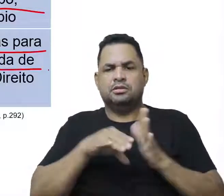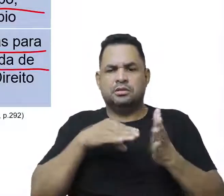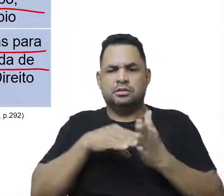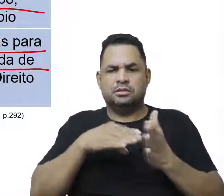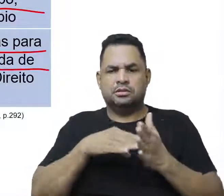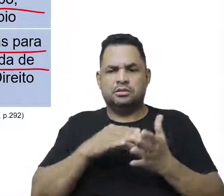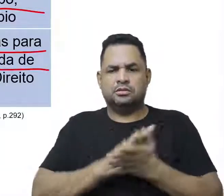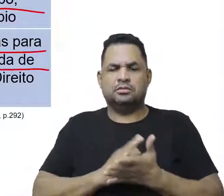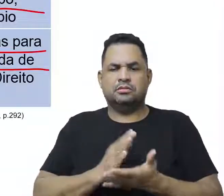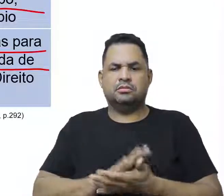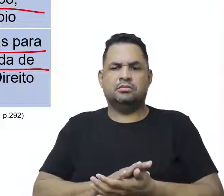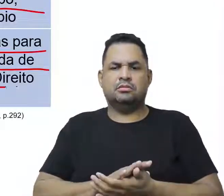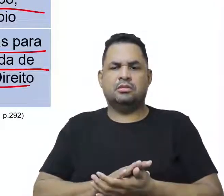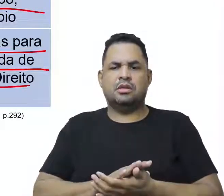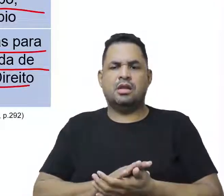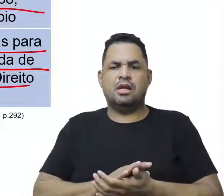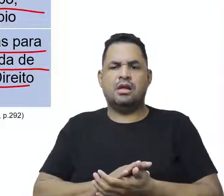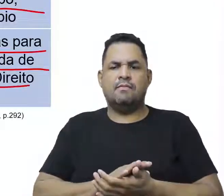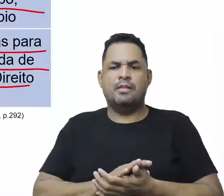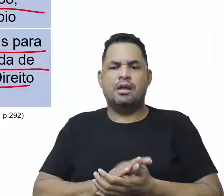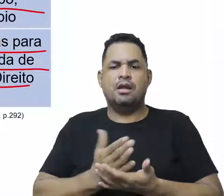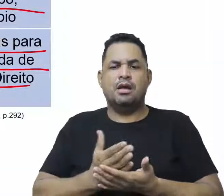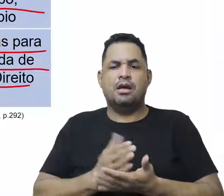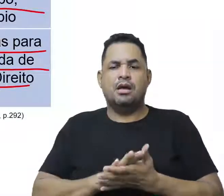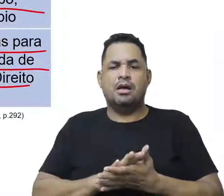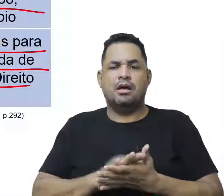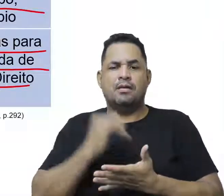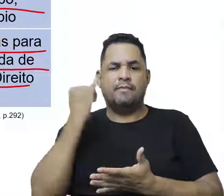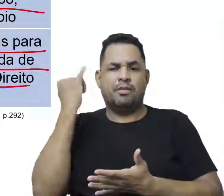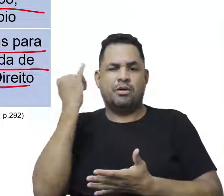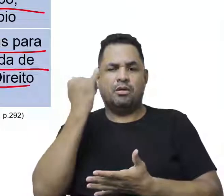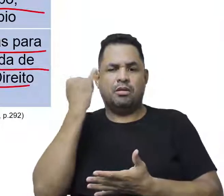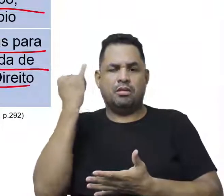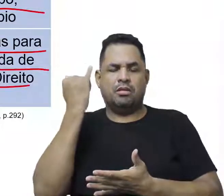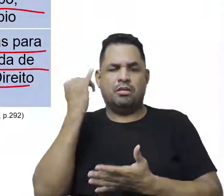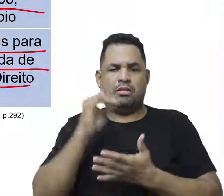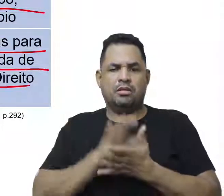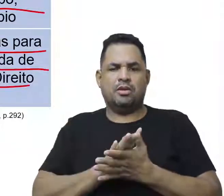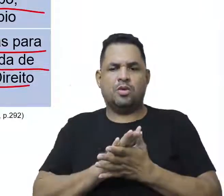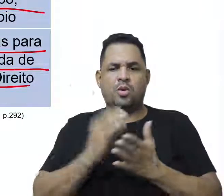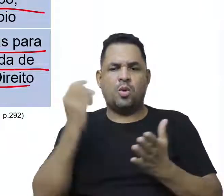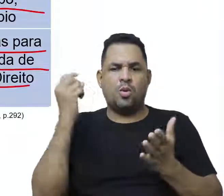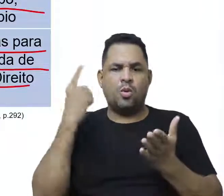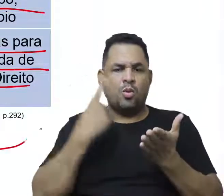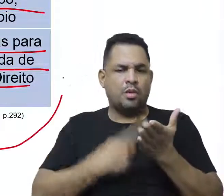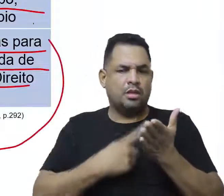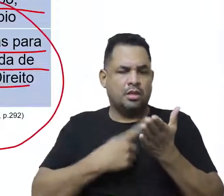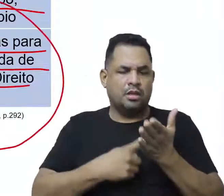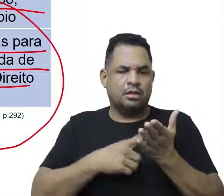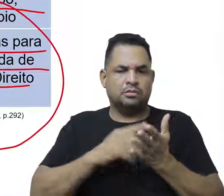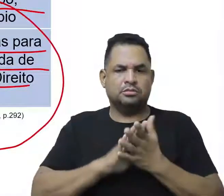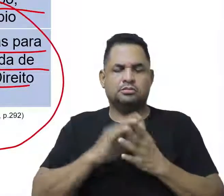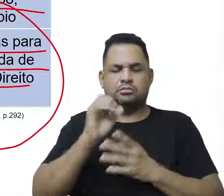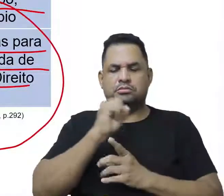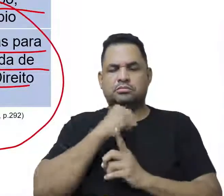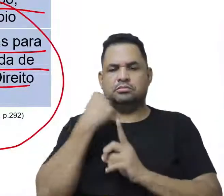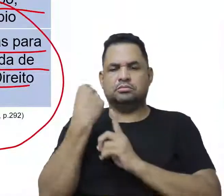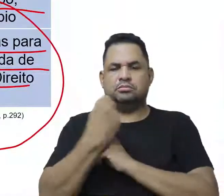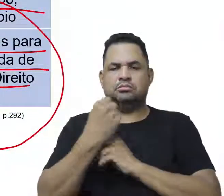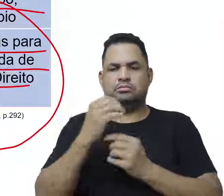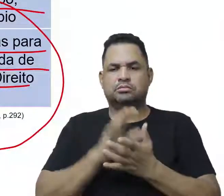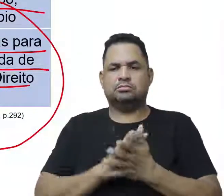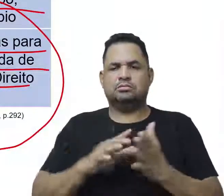para a salvaguarda de contratos né contratos sociais as eleição mais